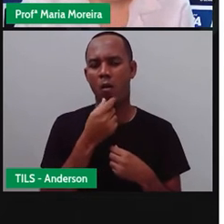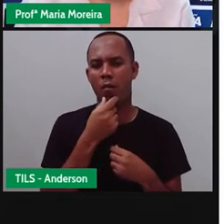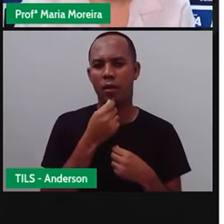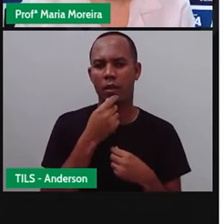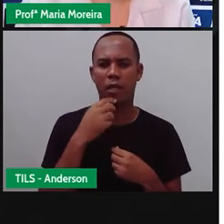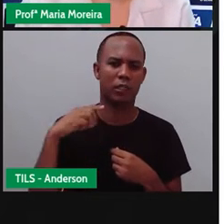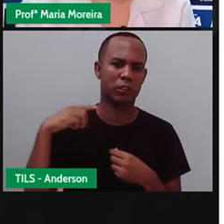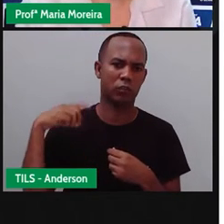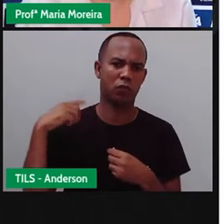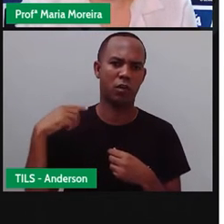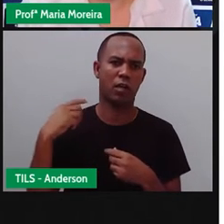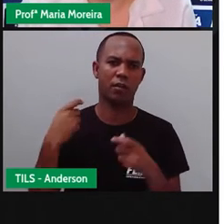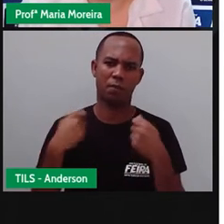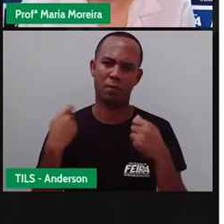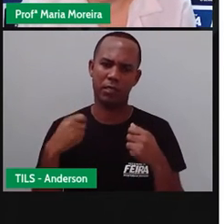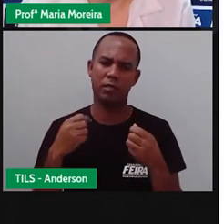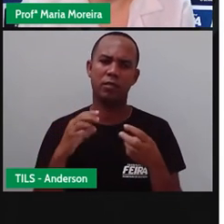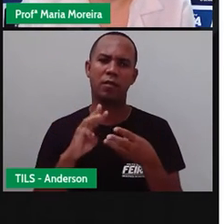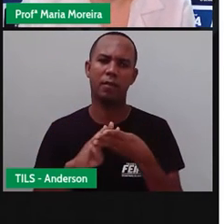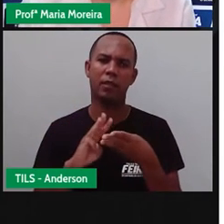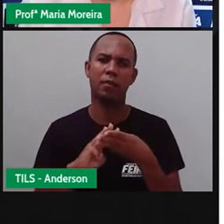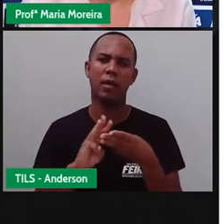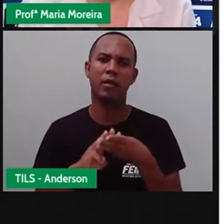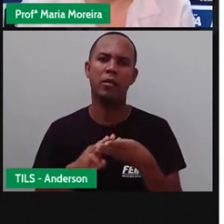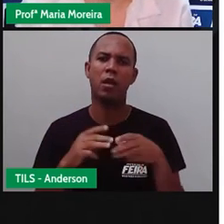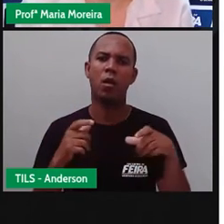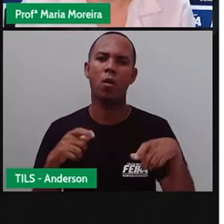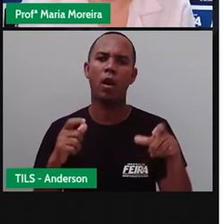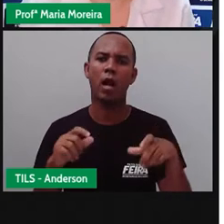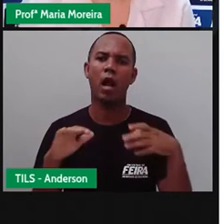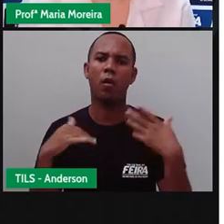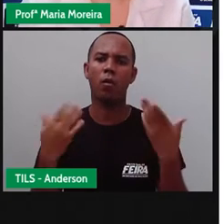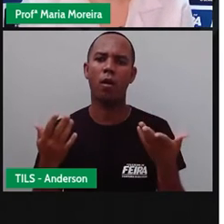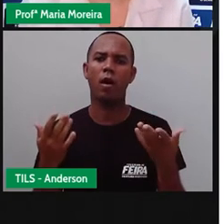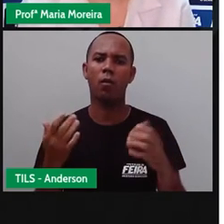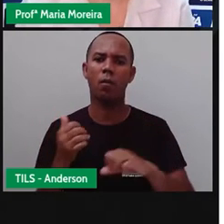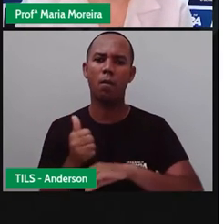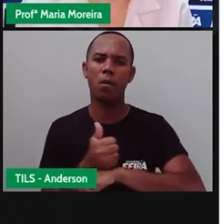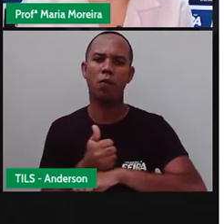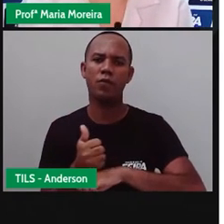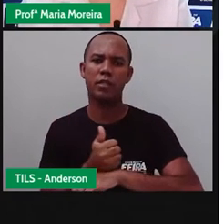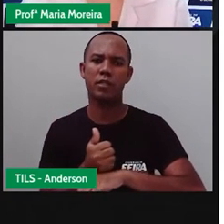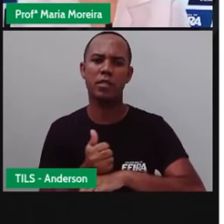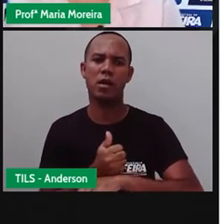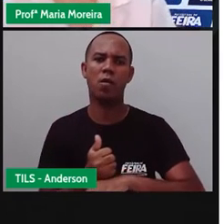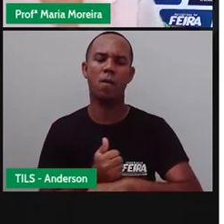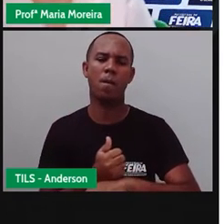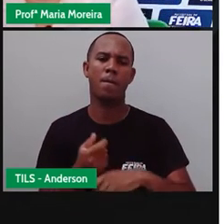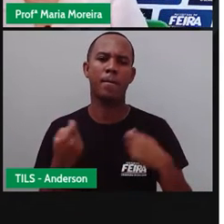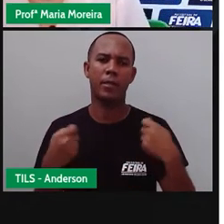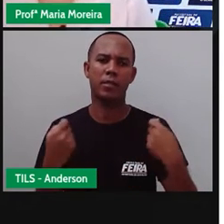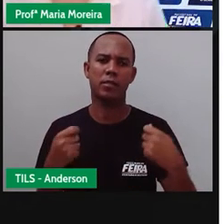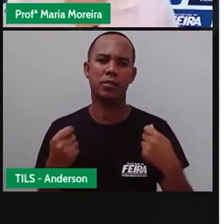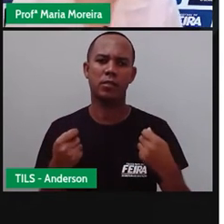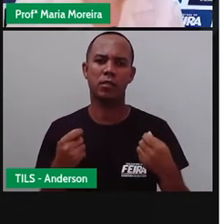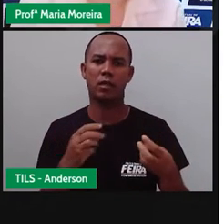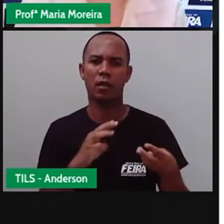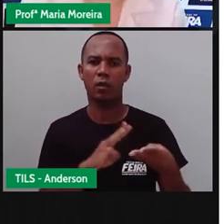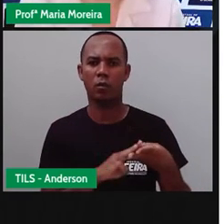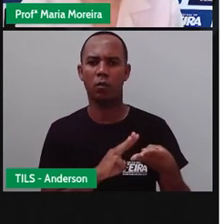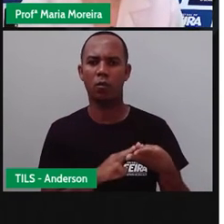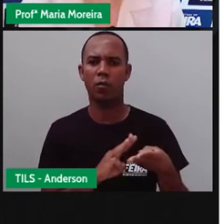precisa da Matemática onde é que nós estamos numerais qual profissão né De fato não se usa os